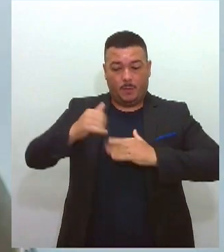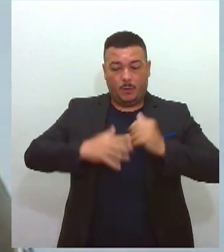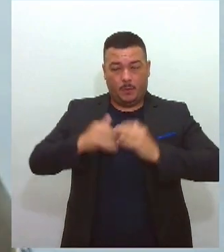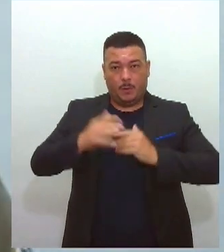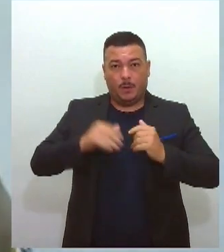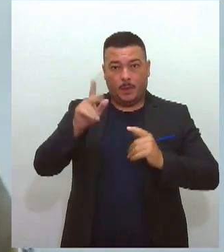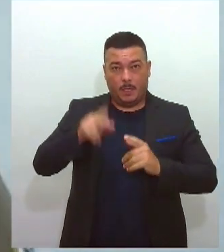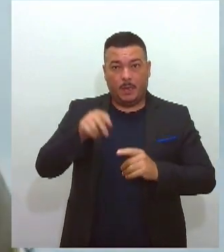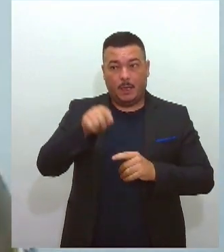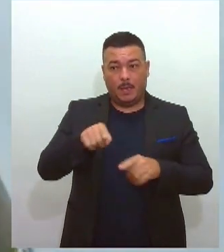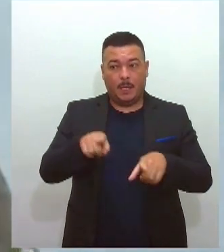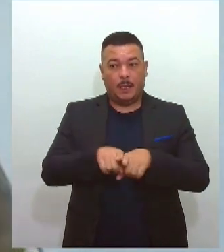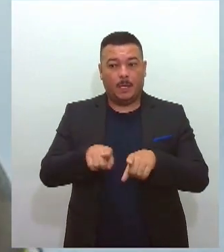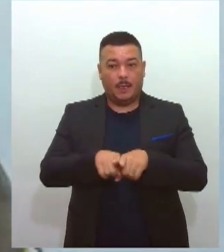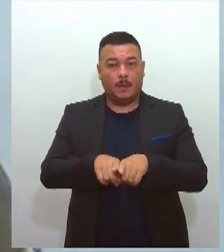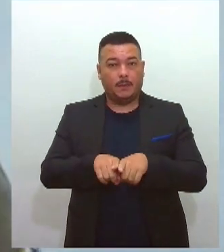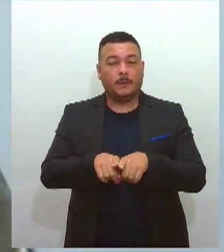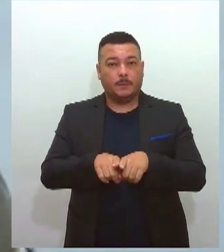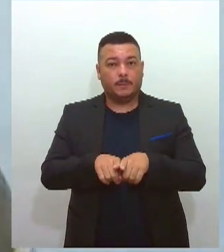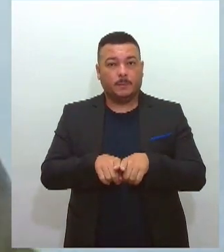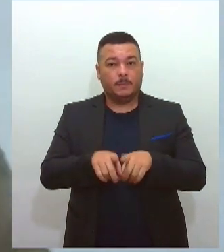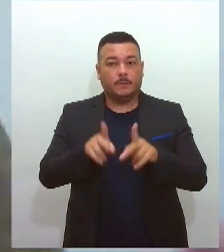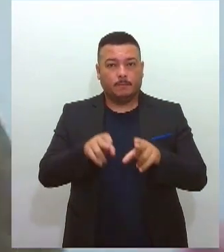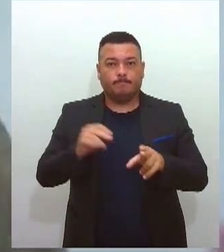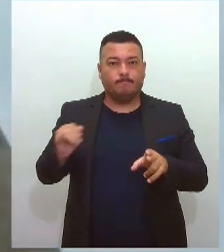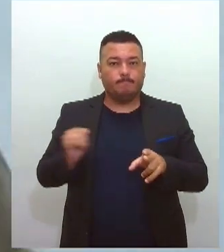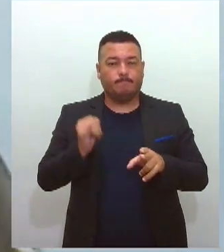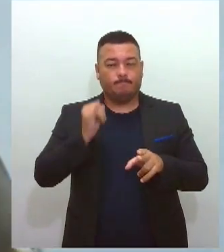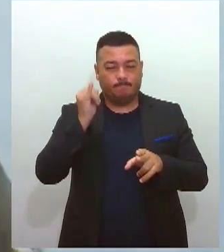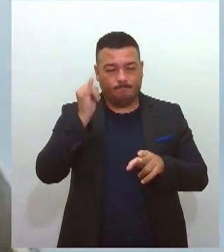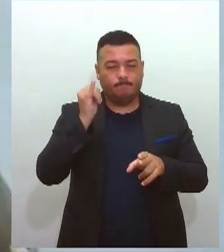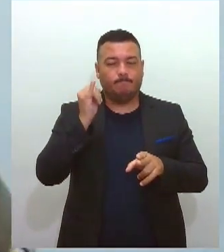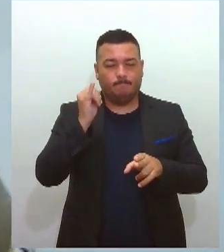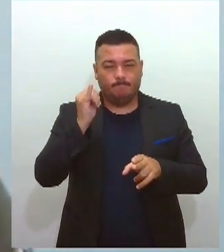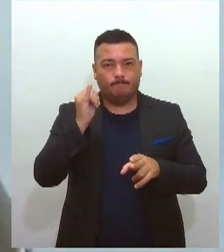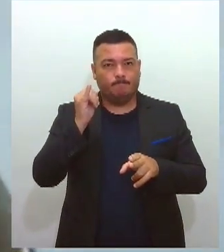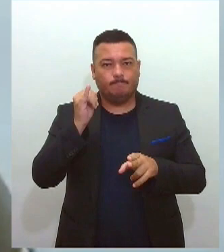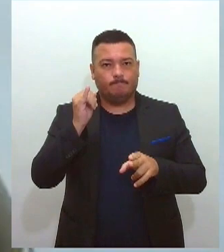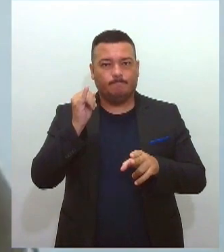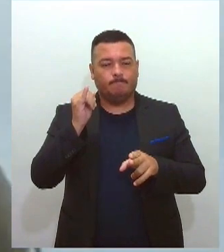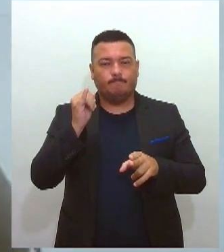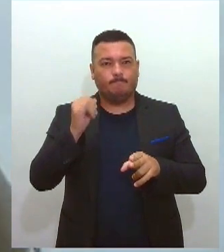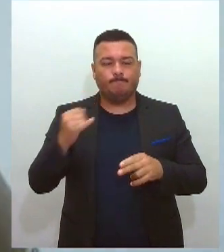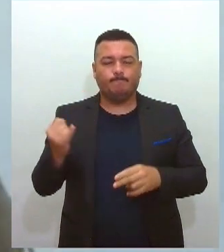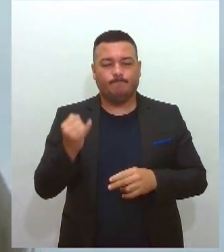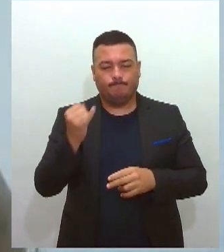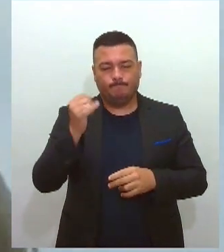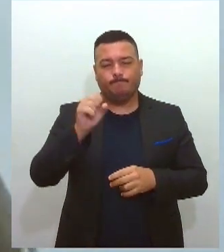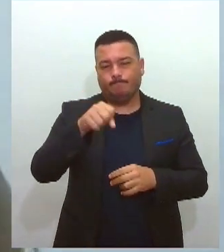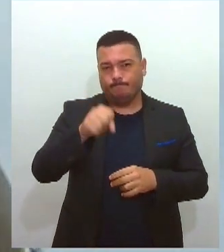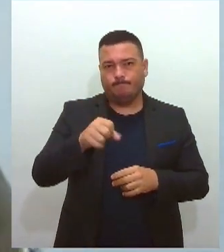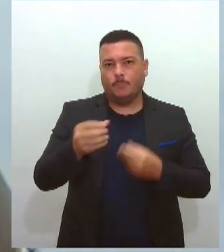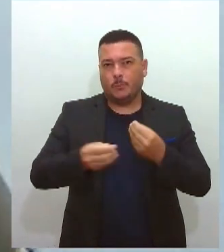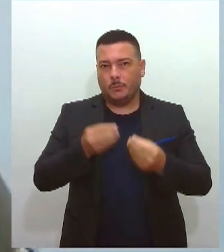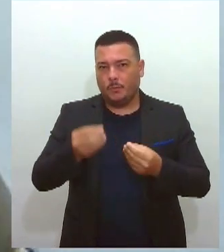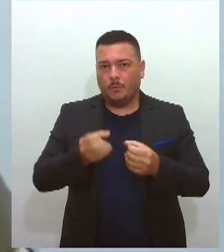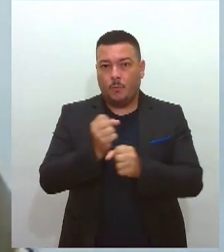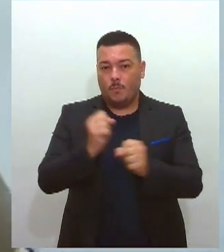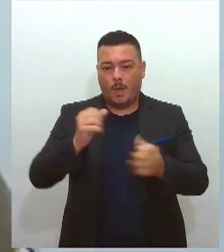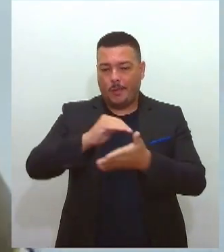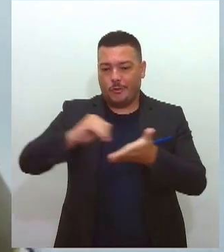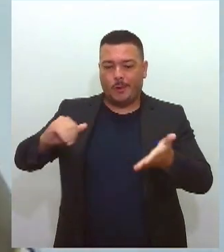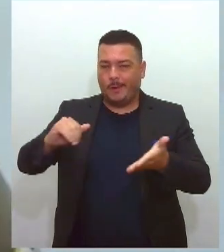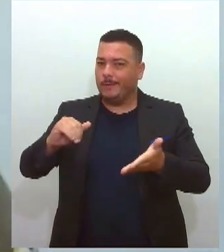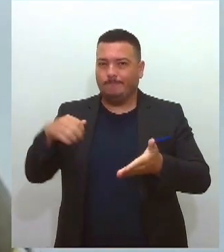é de uma importância, né, inevitável, né? Não tem como você não ter a presença do agente